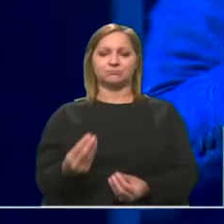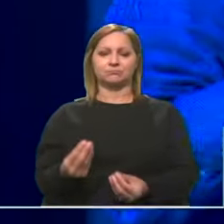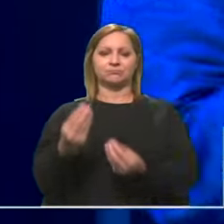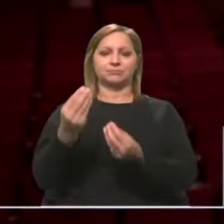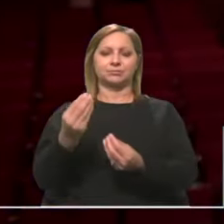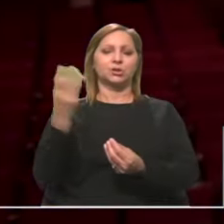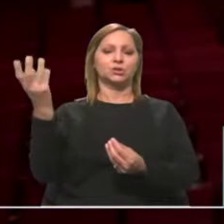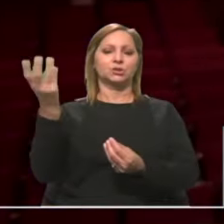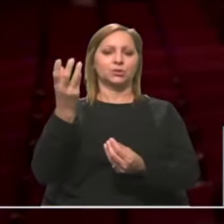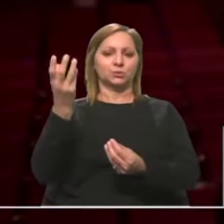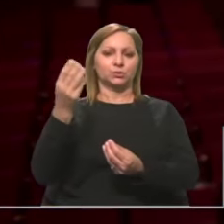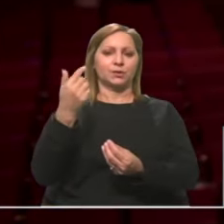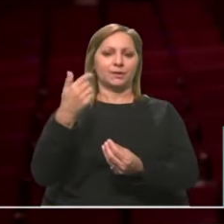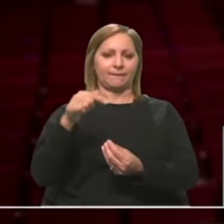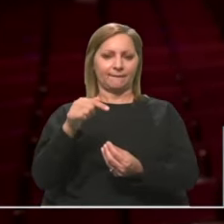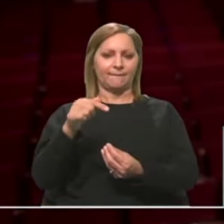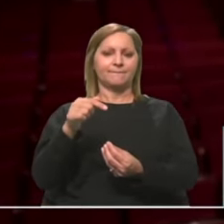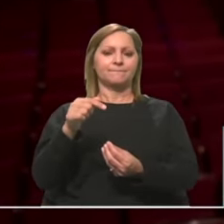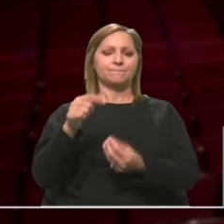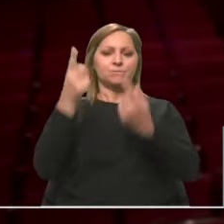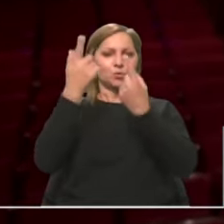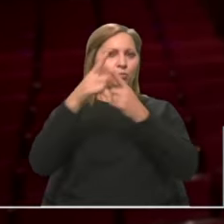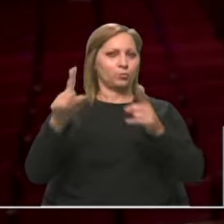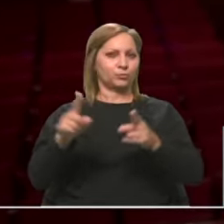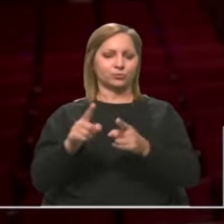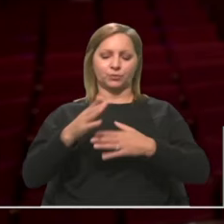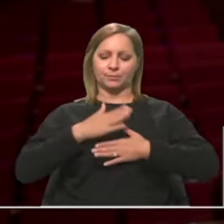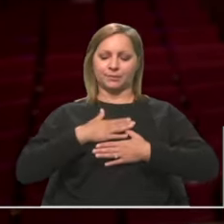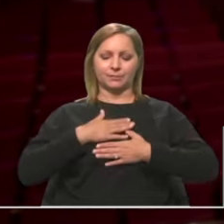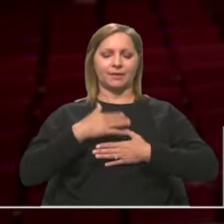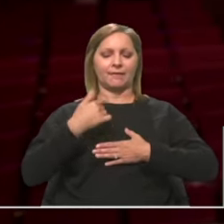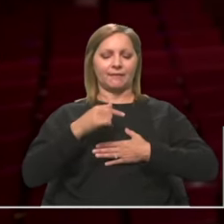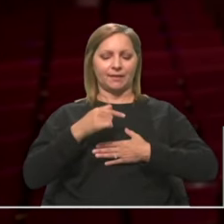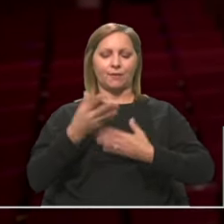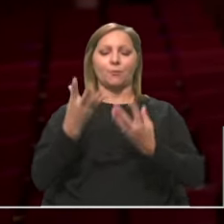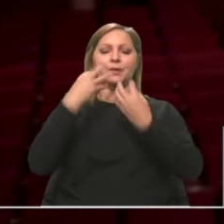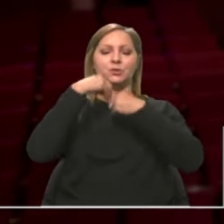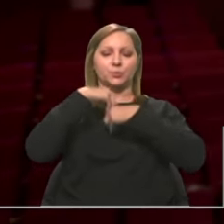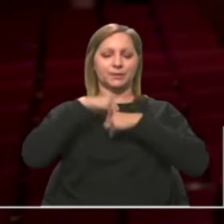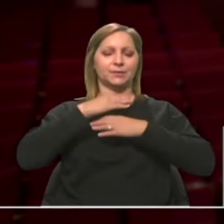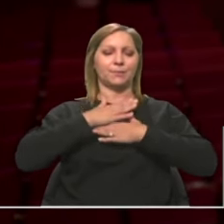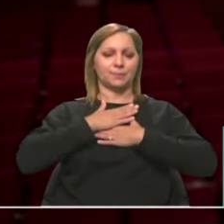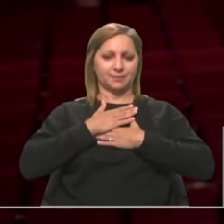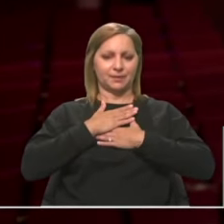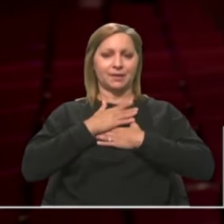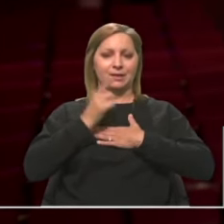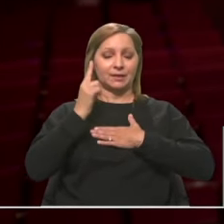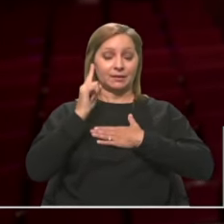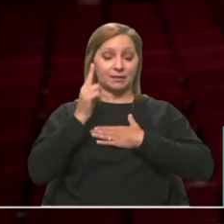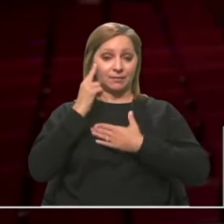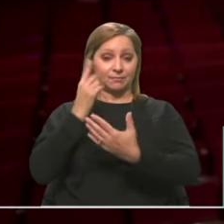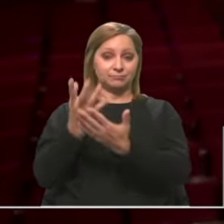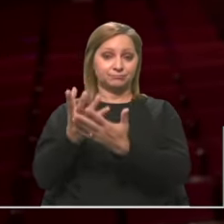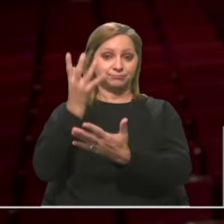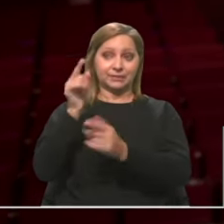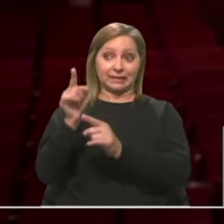nossa cultura. Tem sido um grande professor para mim e continua a ser a grande inspiração. E esta distinção, vir das